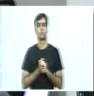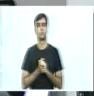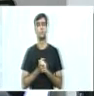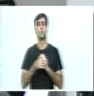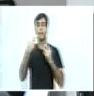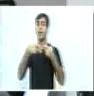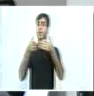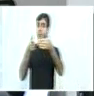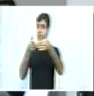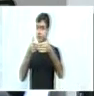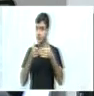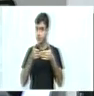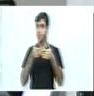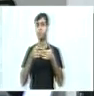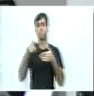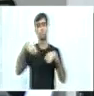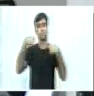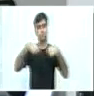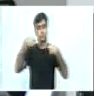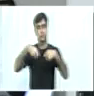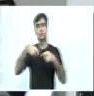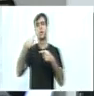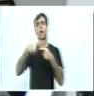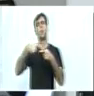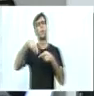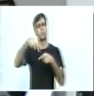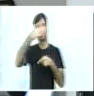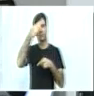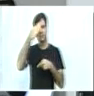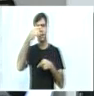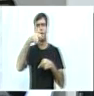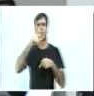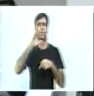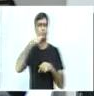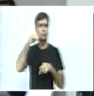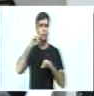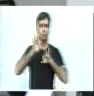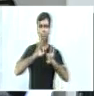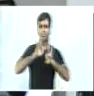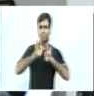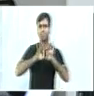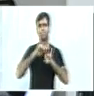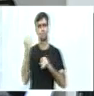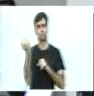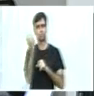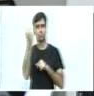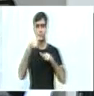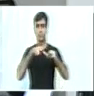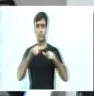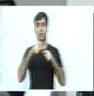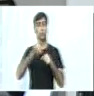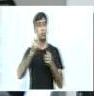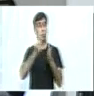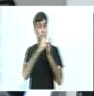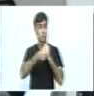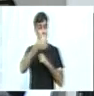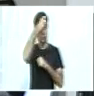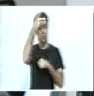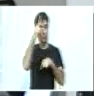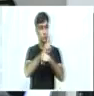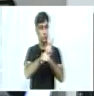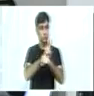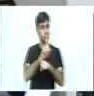Essa solicitação é necessária devido ao relevante trabalho desempenhado por esses servidores, não só no município de